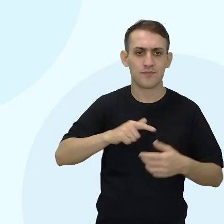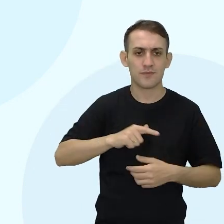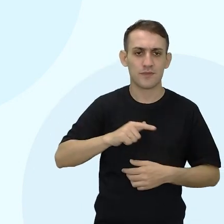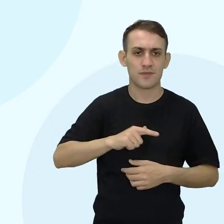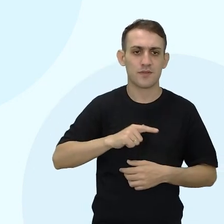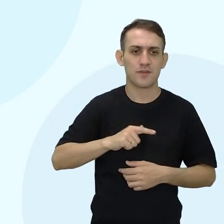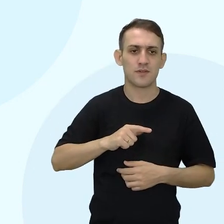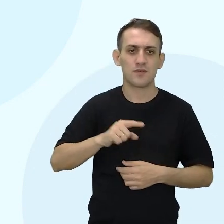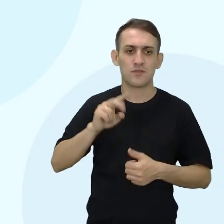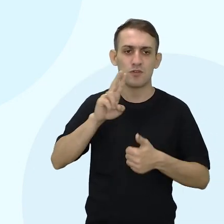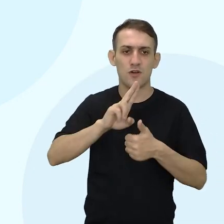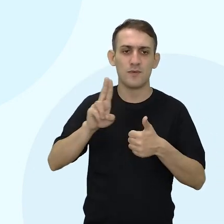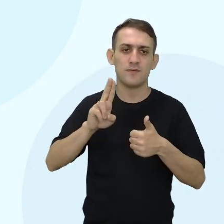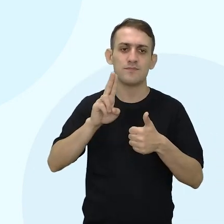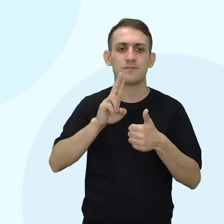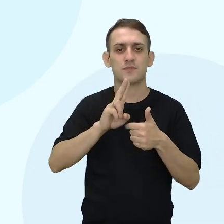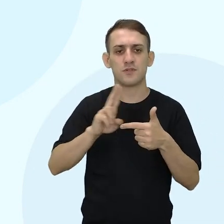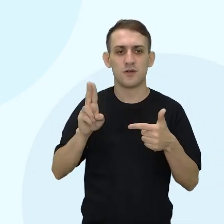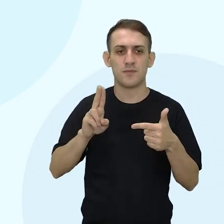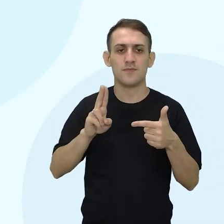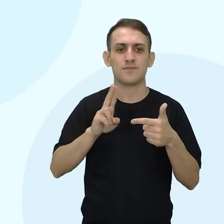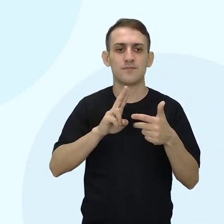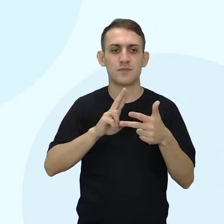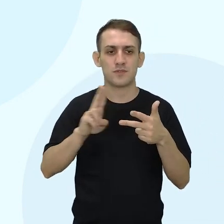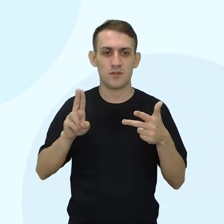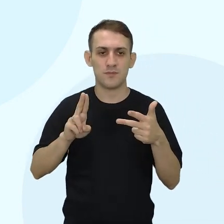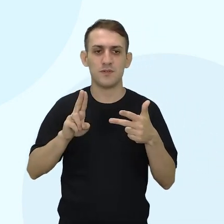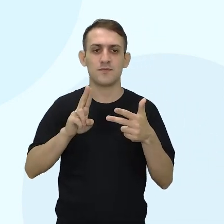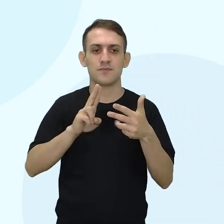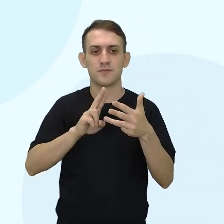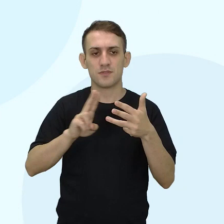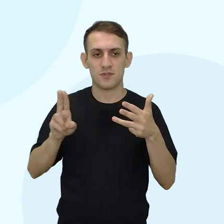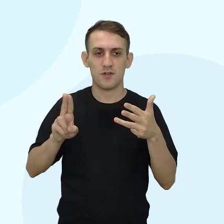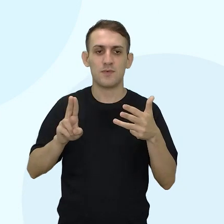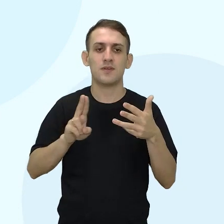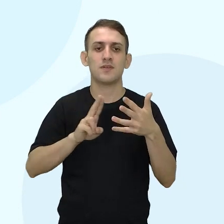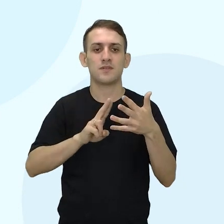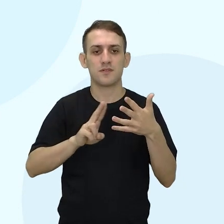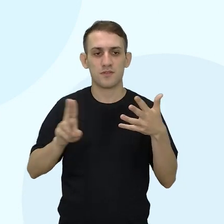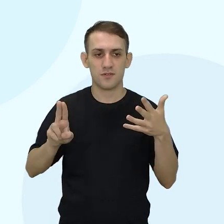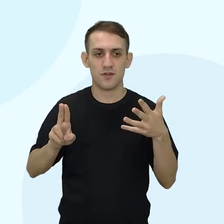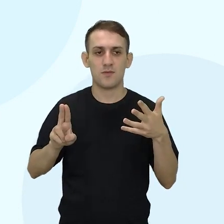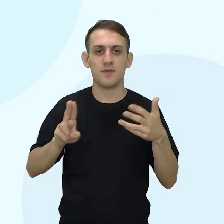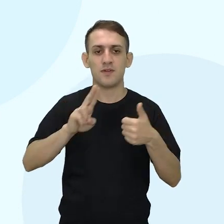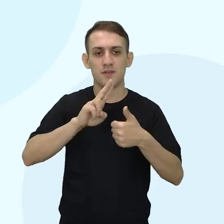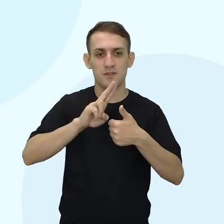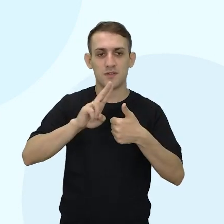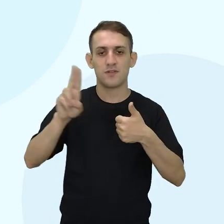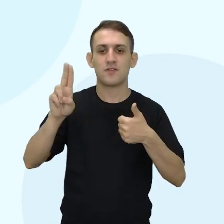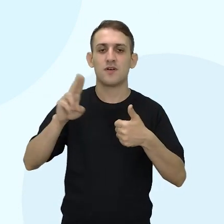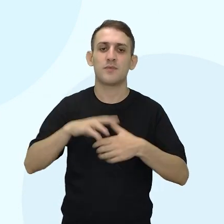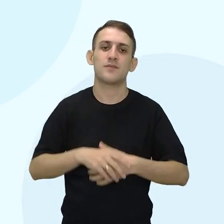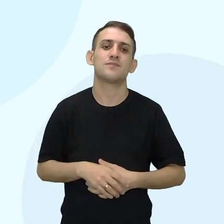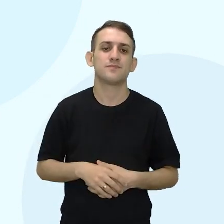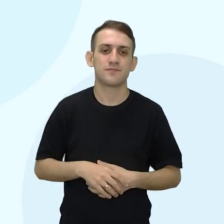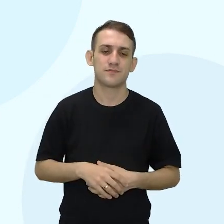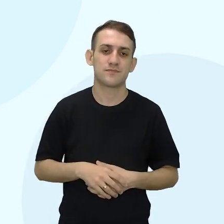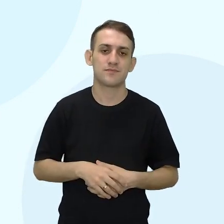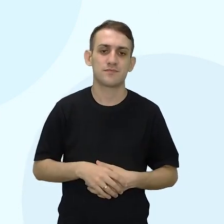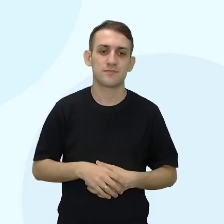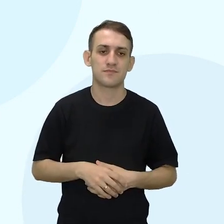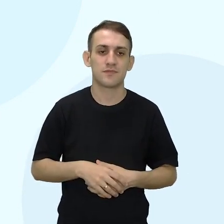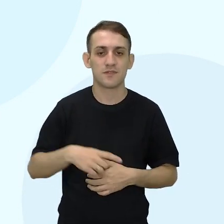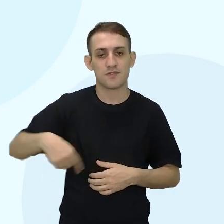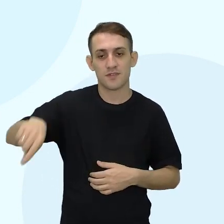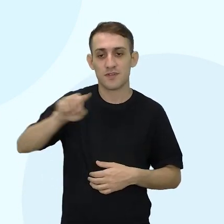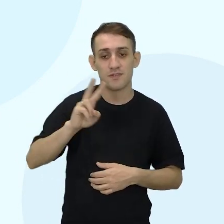Grão-Pará, Maranhão, Pernambuco, Bahia, São Paulo, Rio de Janeiro e São Pedro. Veja